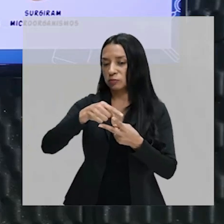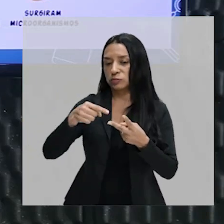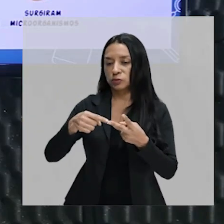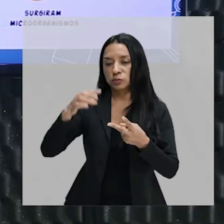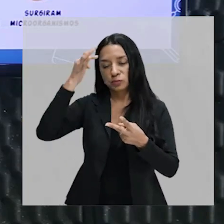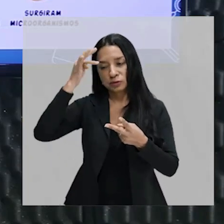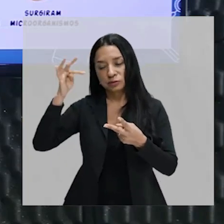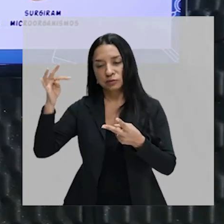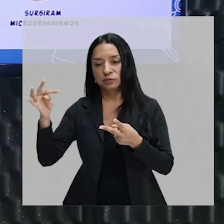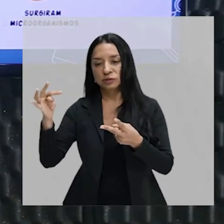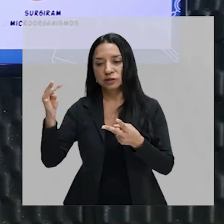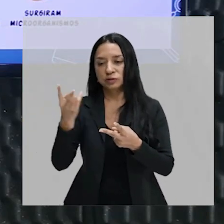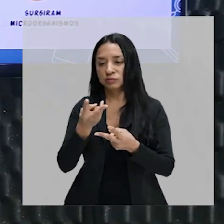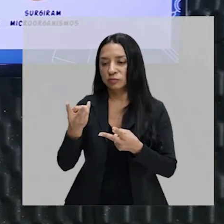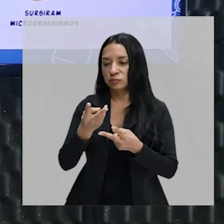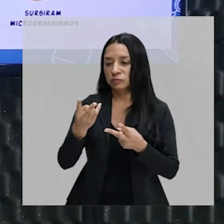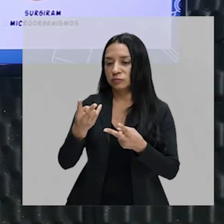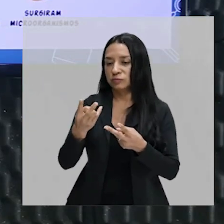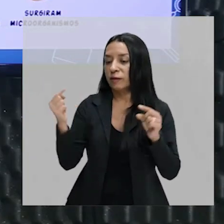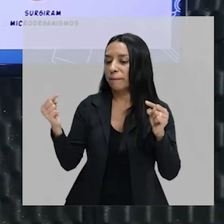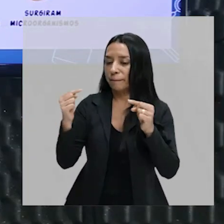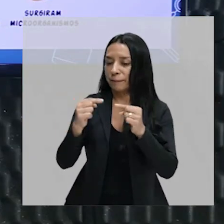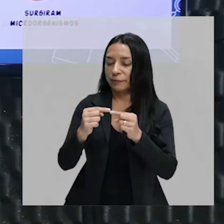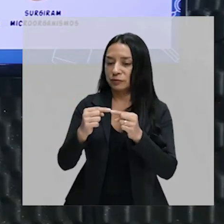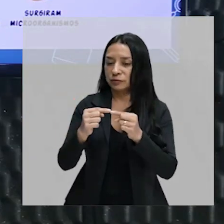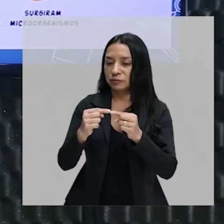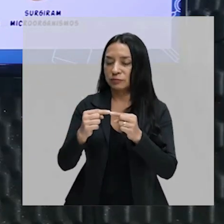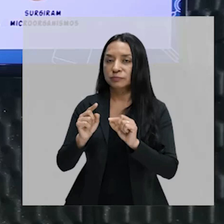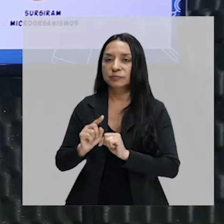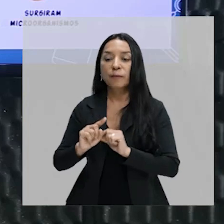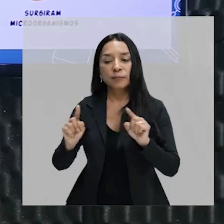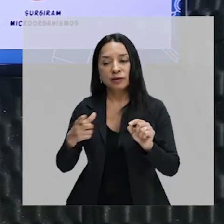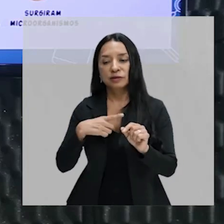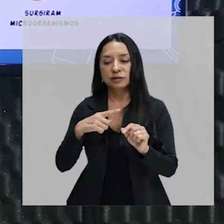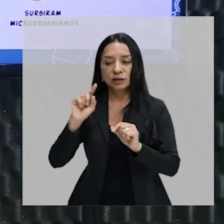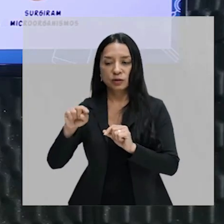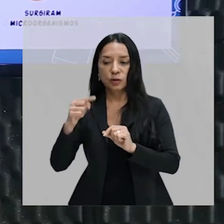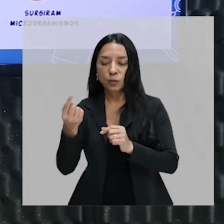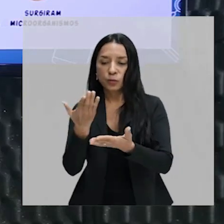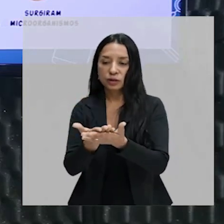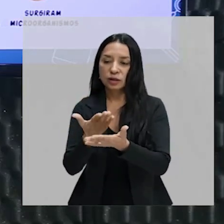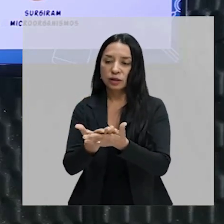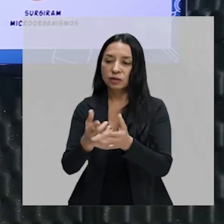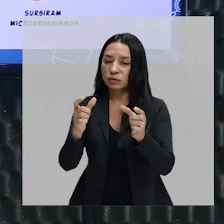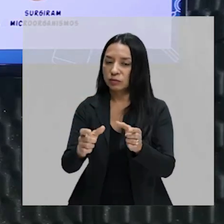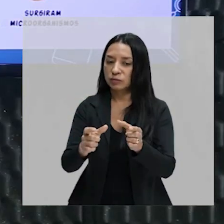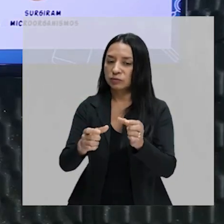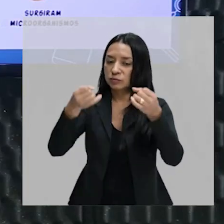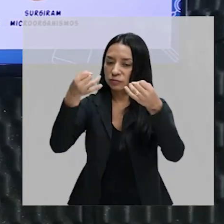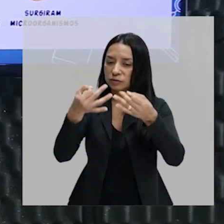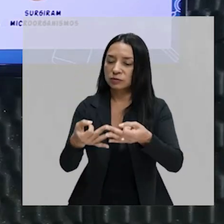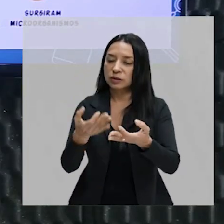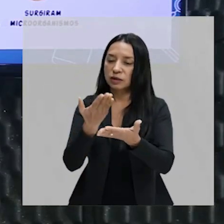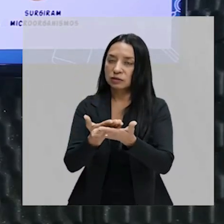linhas está está empatado só que a gente vai ter uma próxima aula onde eu vou falar para vocês